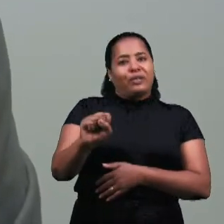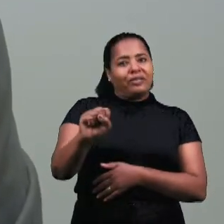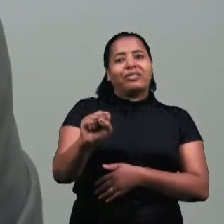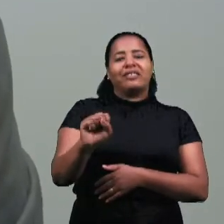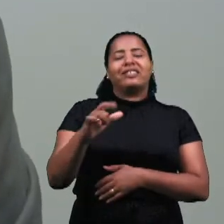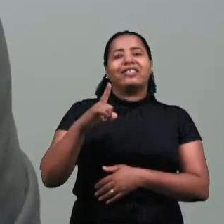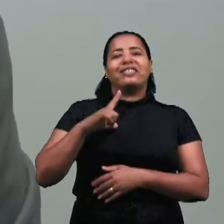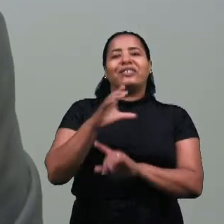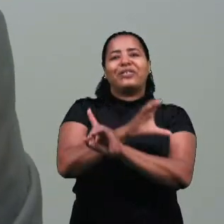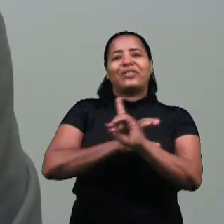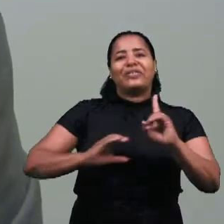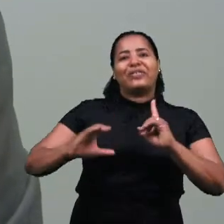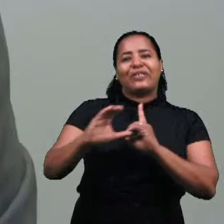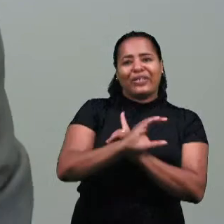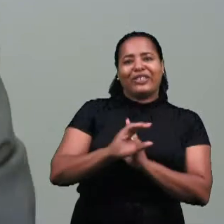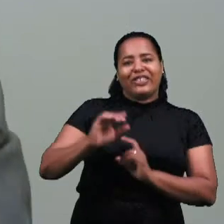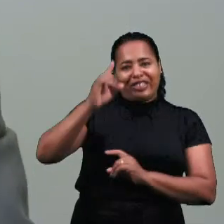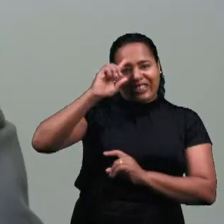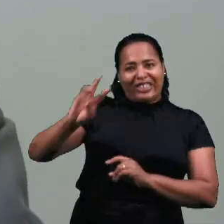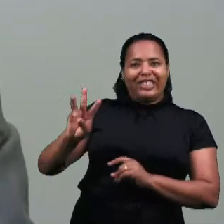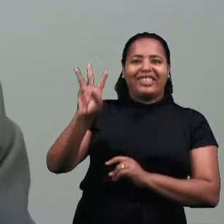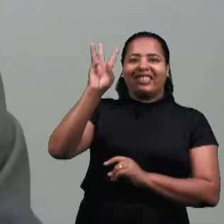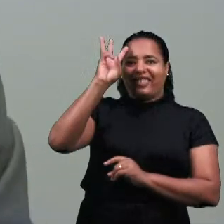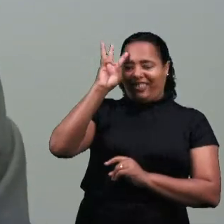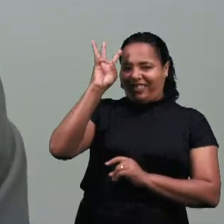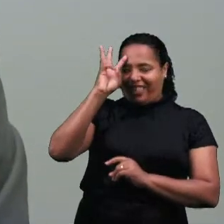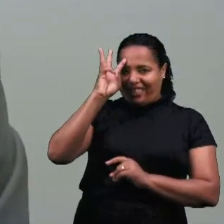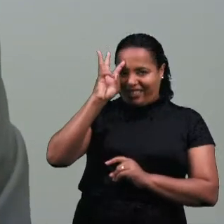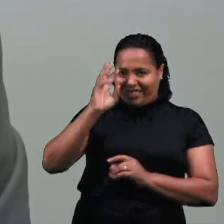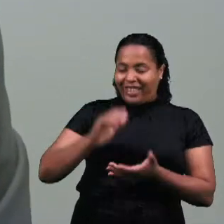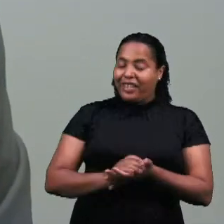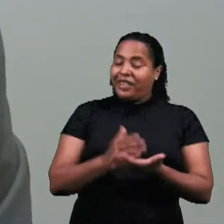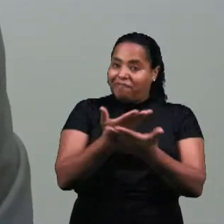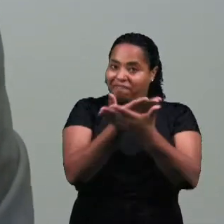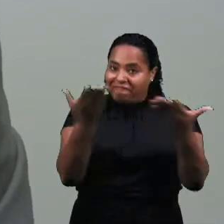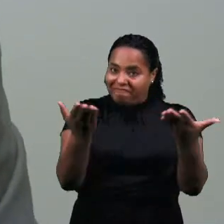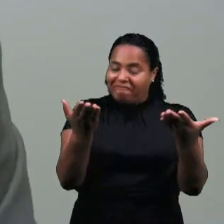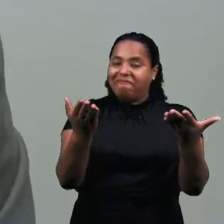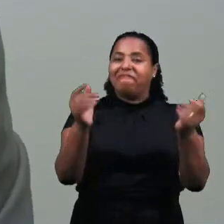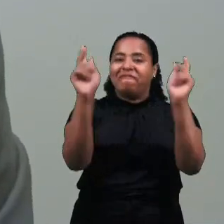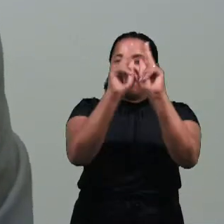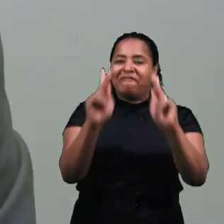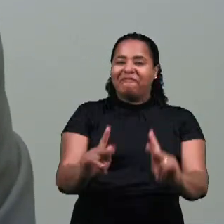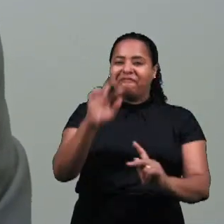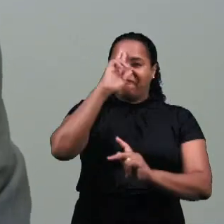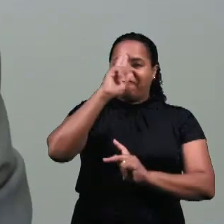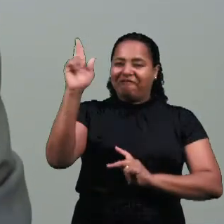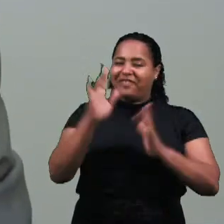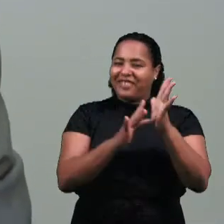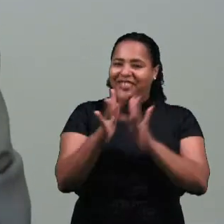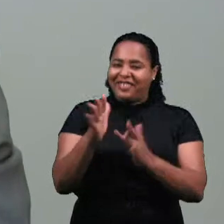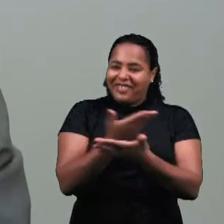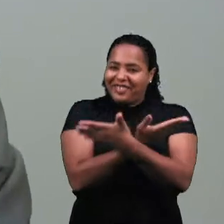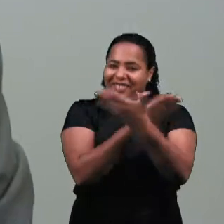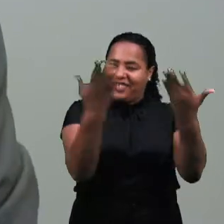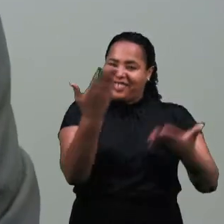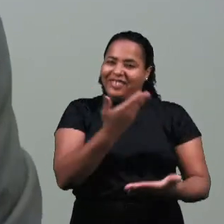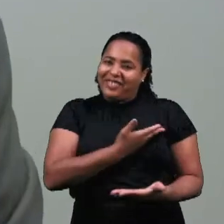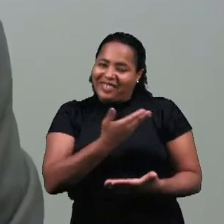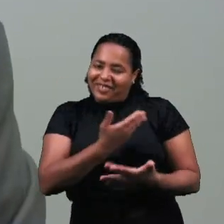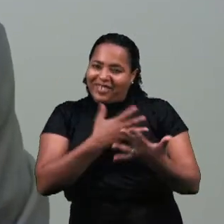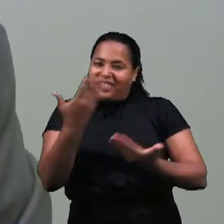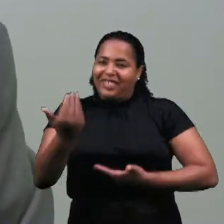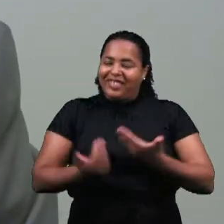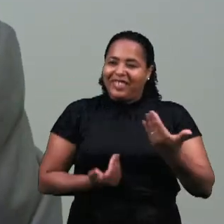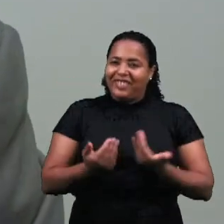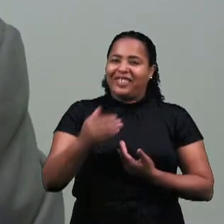nosso culto hoje de terça-feira. E nós queremos nos despedir com a paz do Senhor Jesus a todos, queridos amigos e irmãos, no Brasil